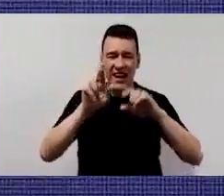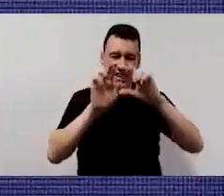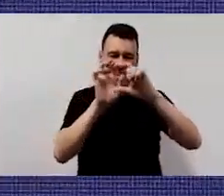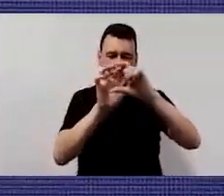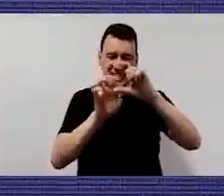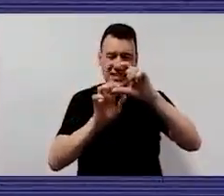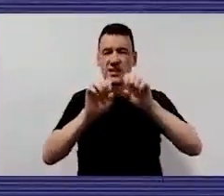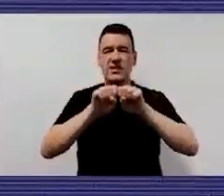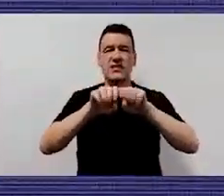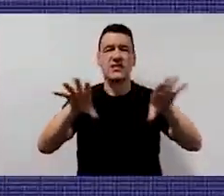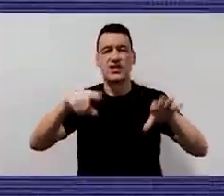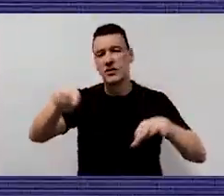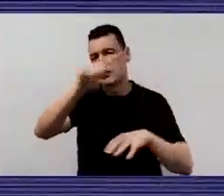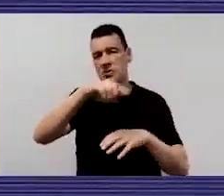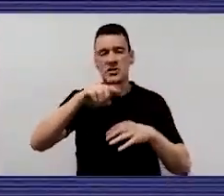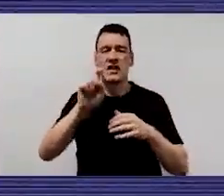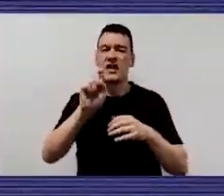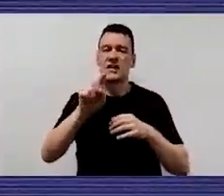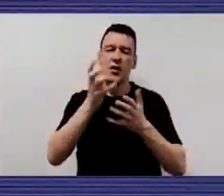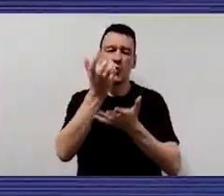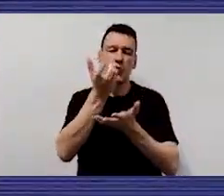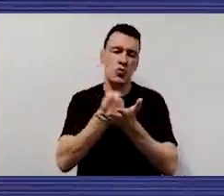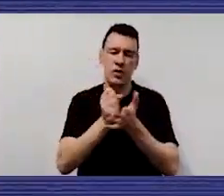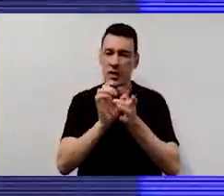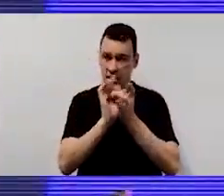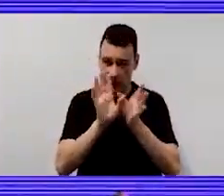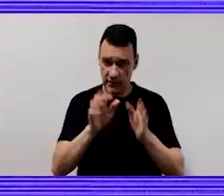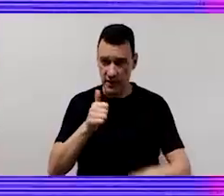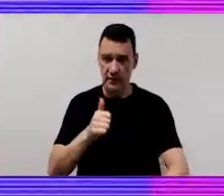estudo, a gente vai disponibilizar para vocês.